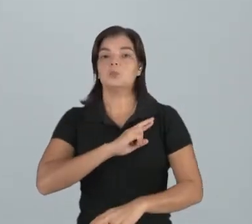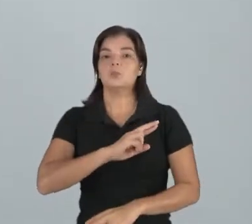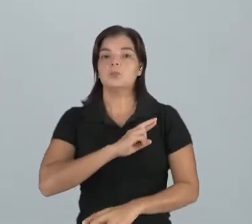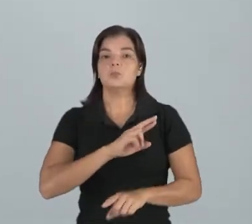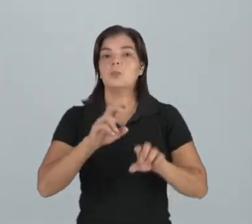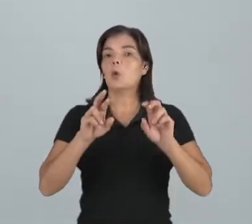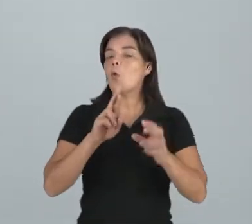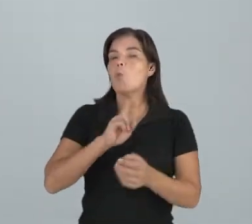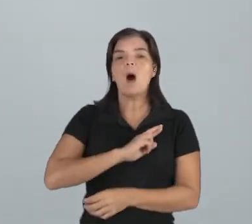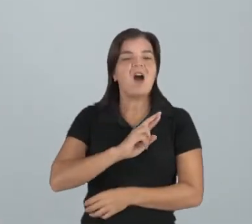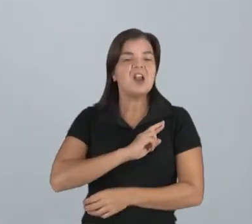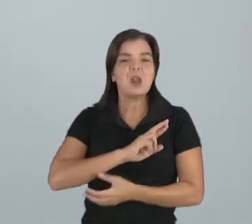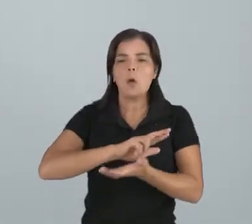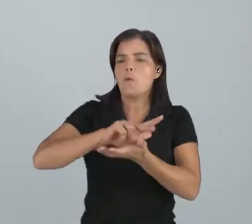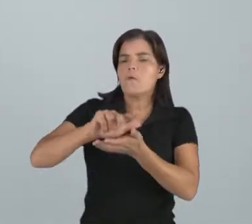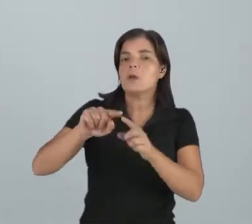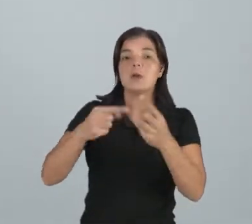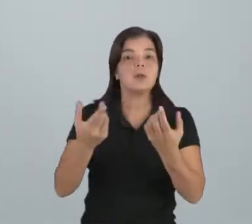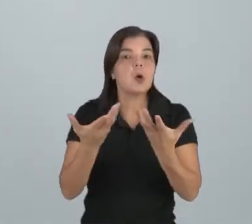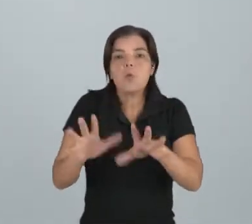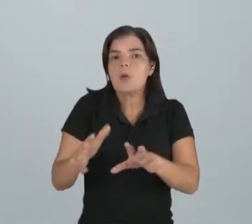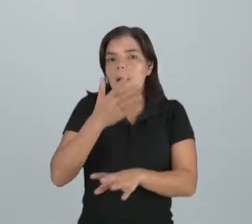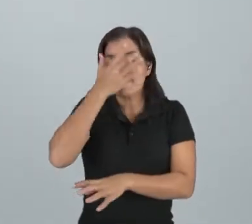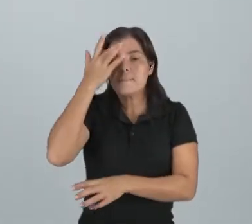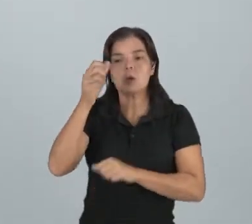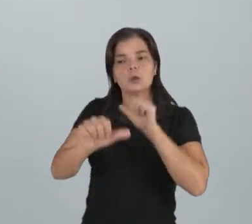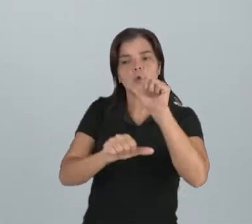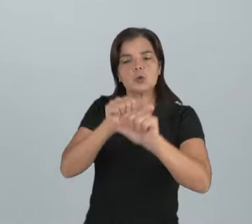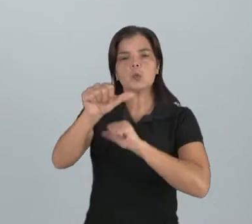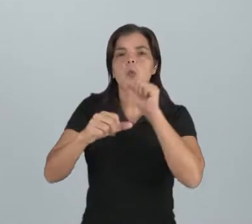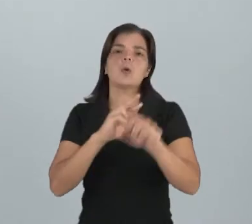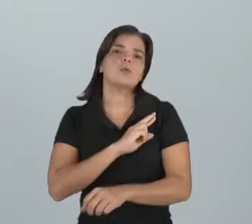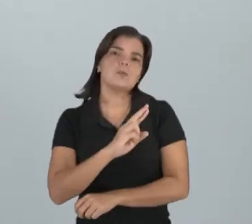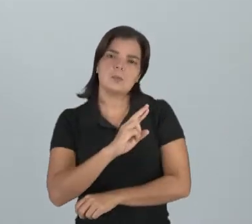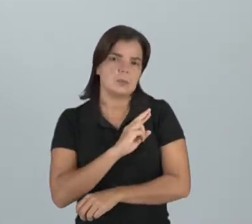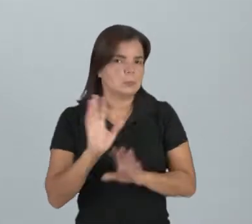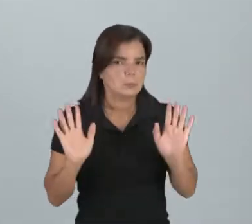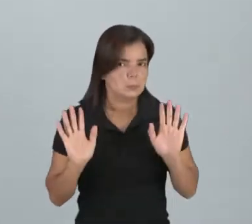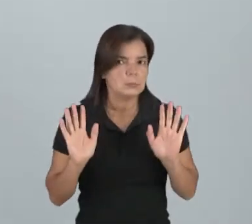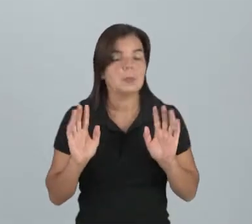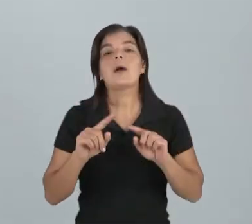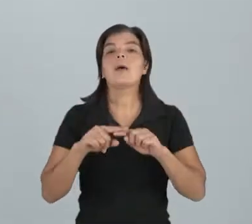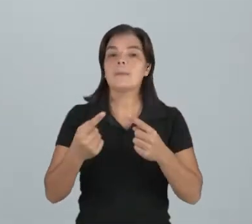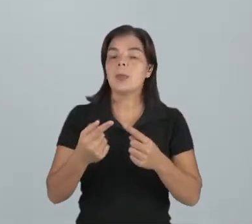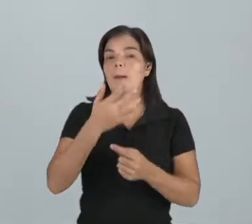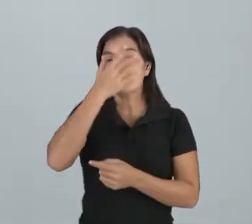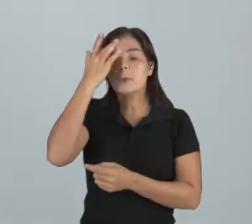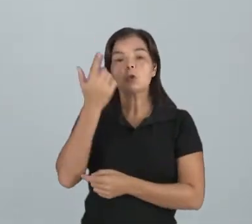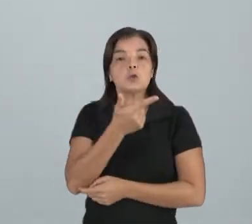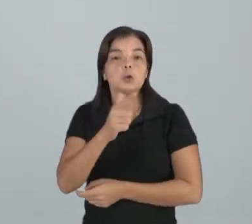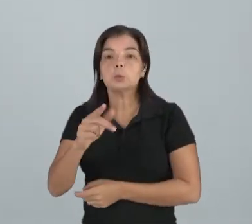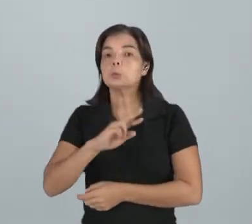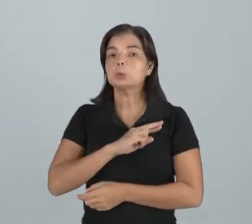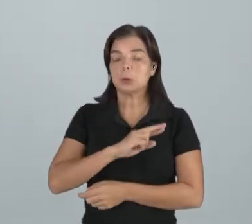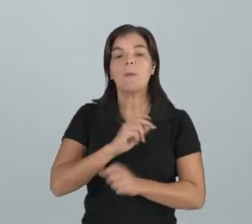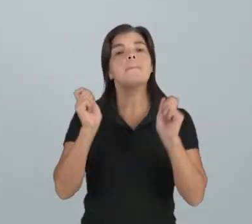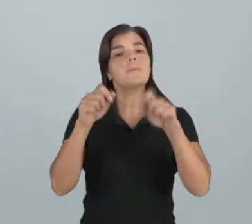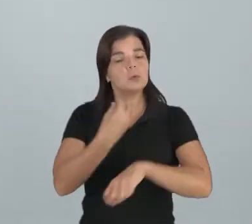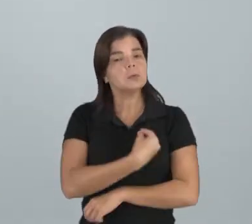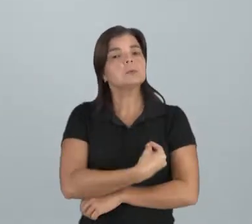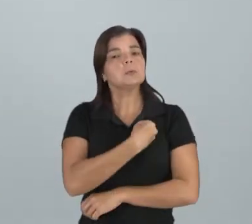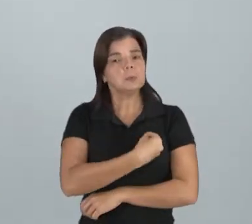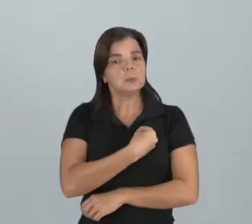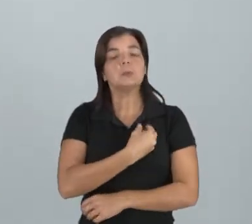uma religião e nem quer que a pessoa viva trocando de religião. Até alguém que não tem religião pode participar da